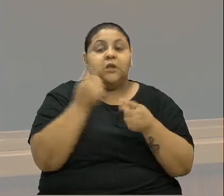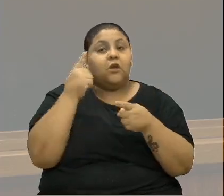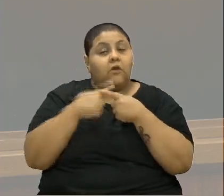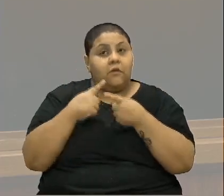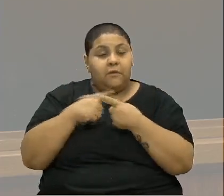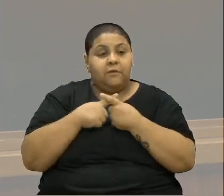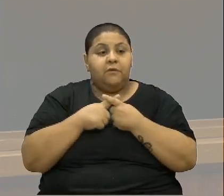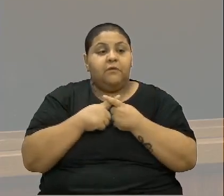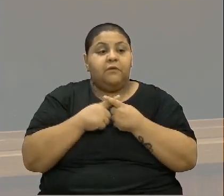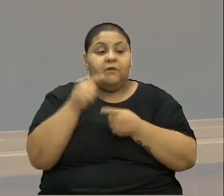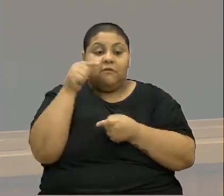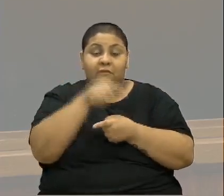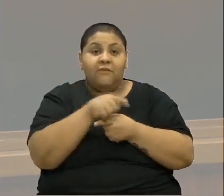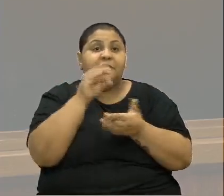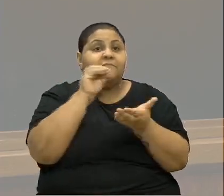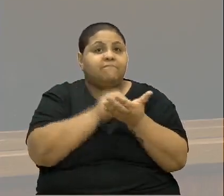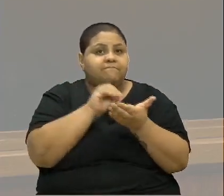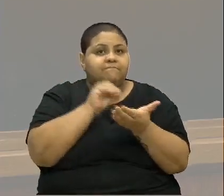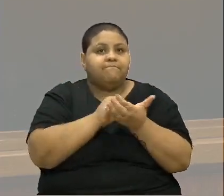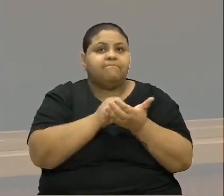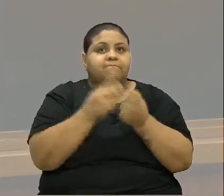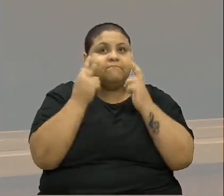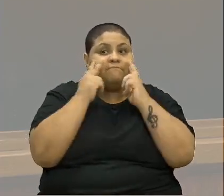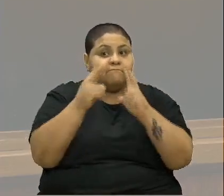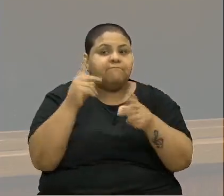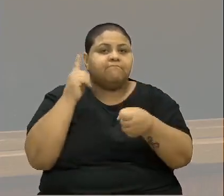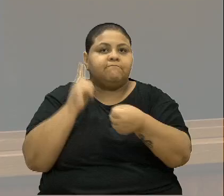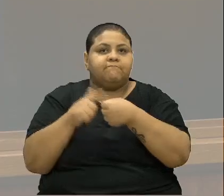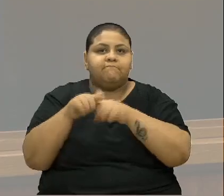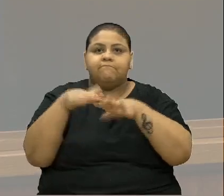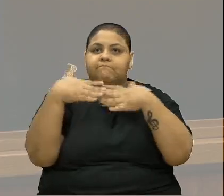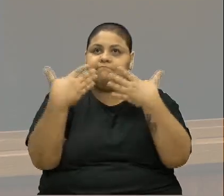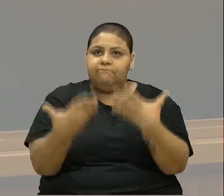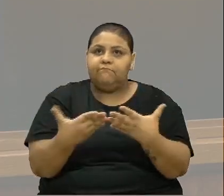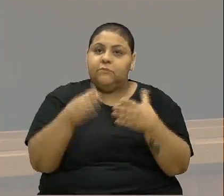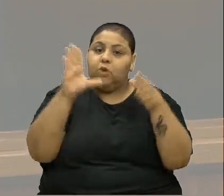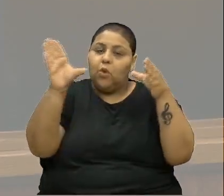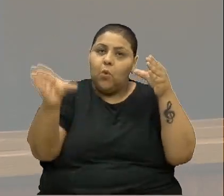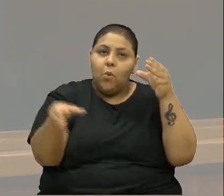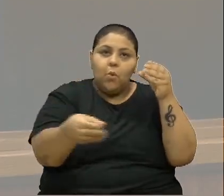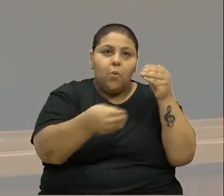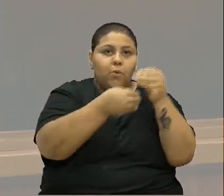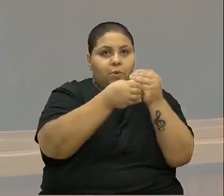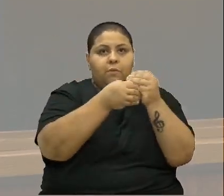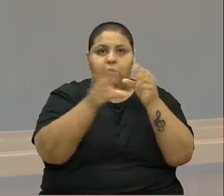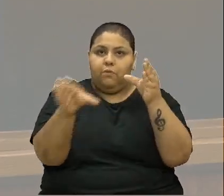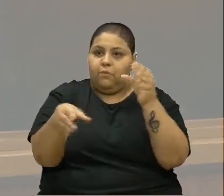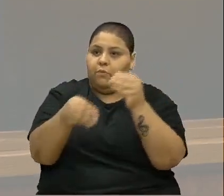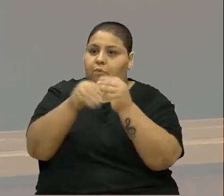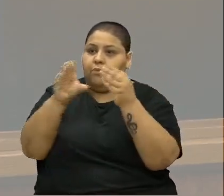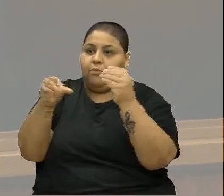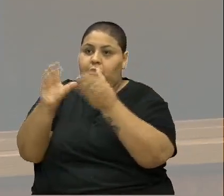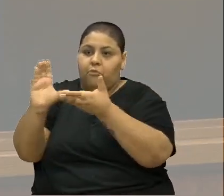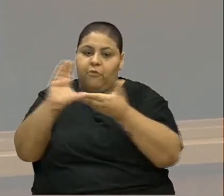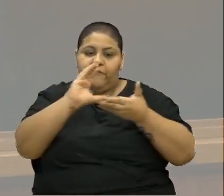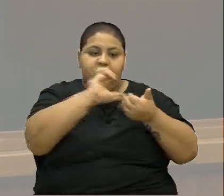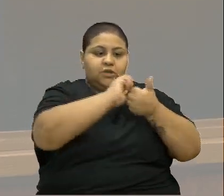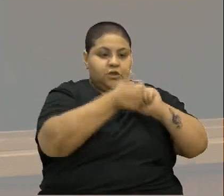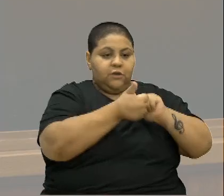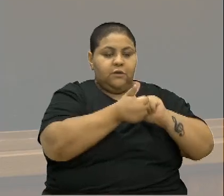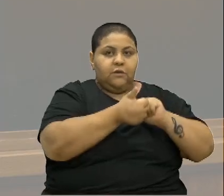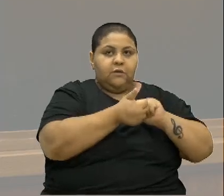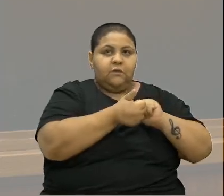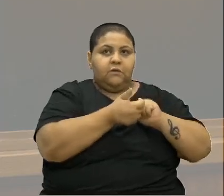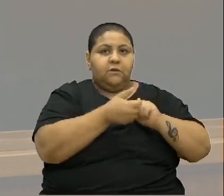também isto é uma falta que a gente vê na nossa cidade. Então, é um conjunto de coisas para investir no esporte, para que